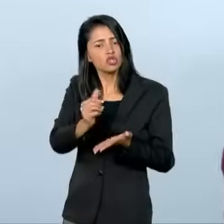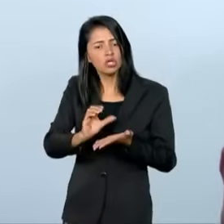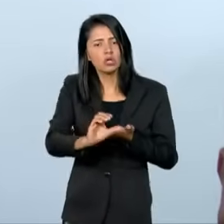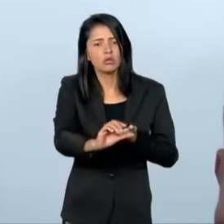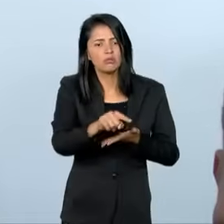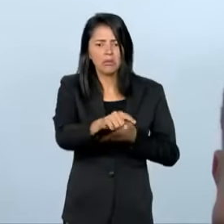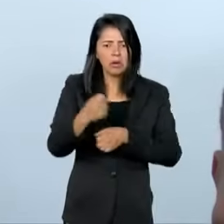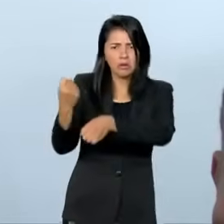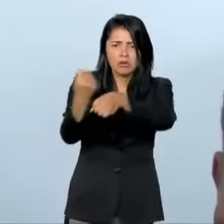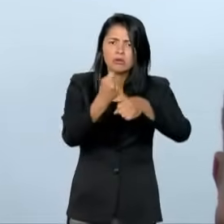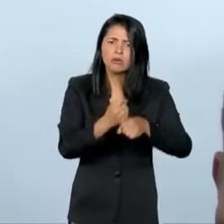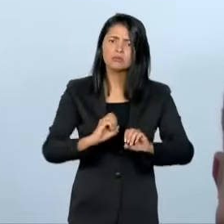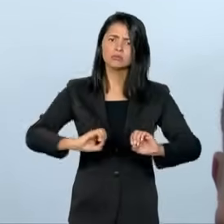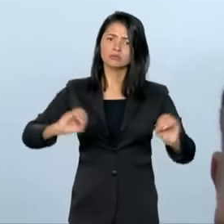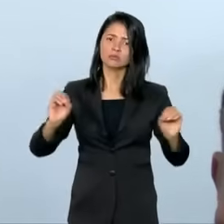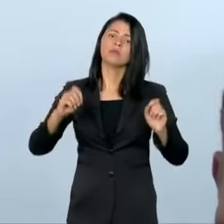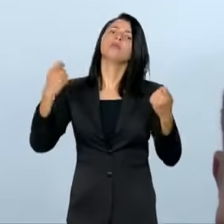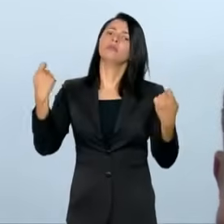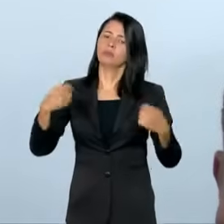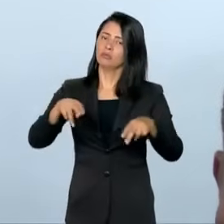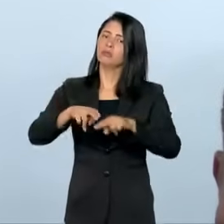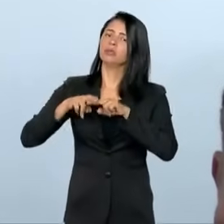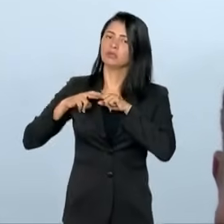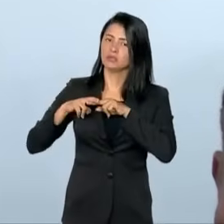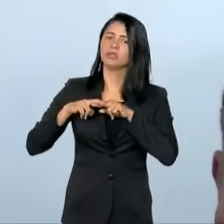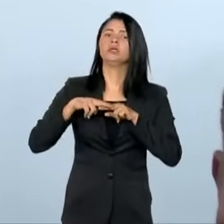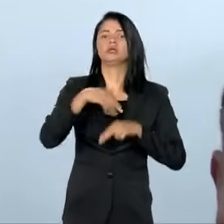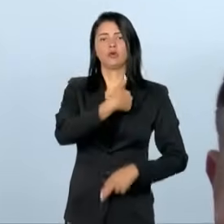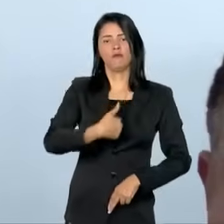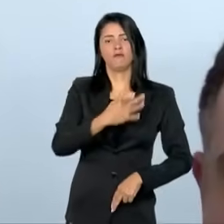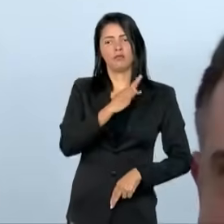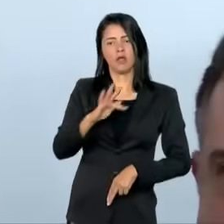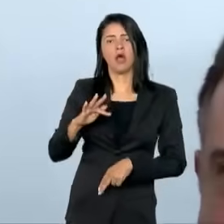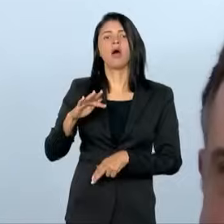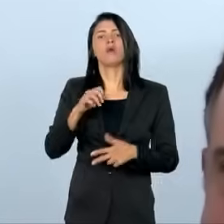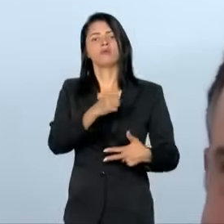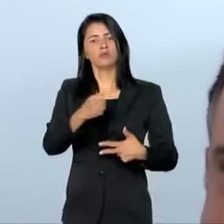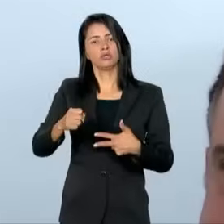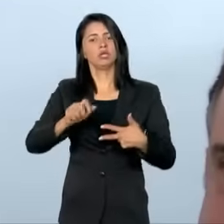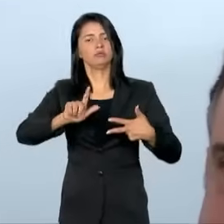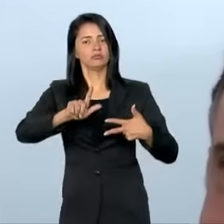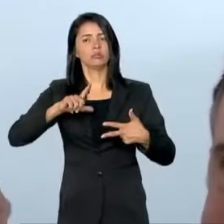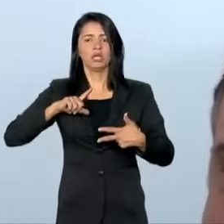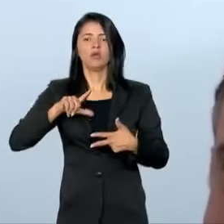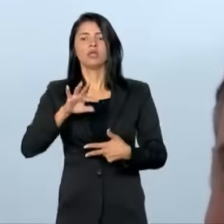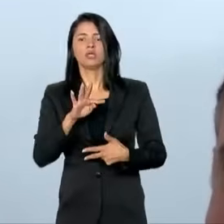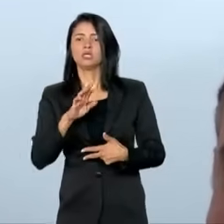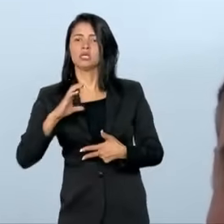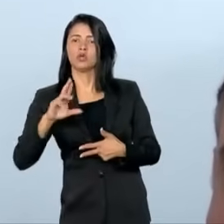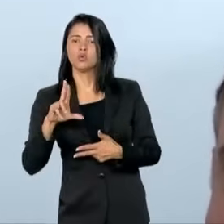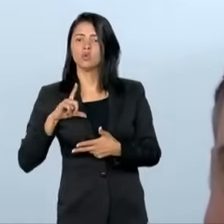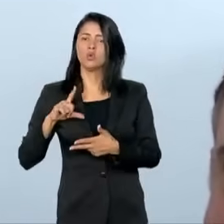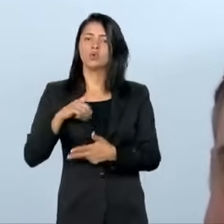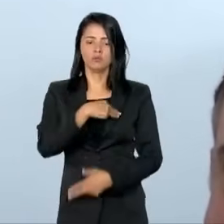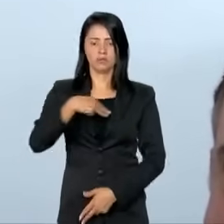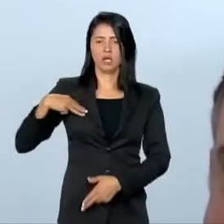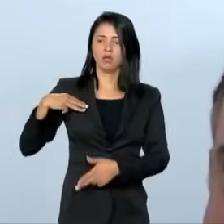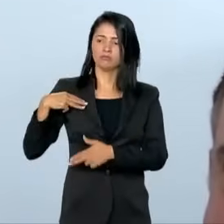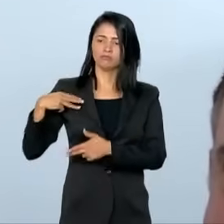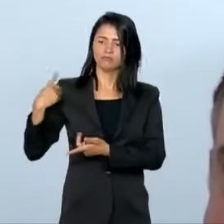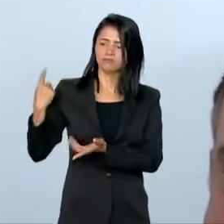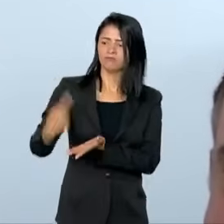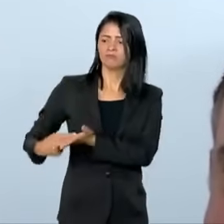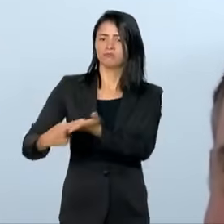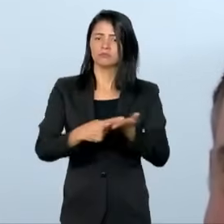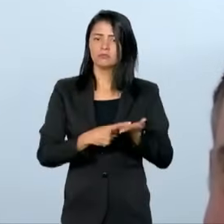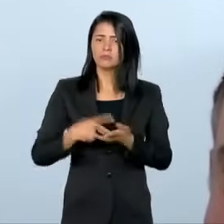ter uma combinação perfeita entre o governo federal, poder legislativo, Tribunal de Contas, Ministério Público, porque é o seguinte,